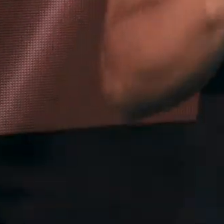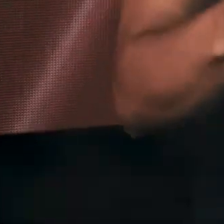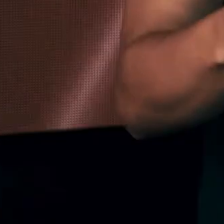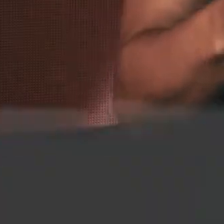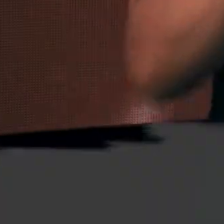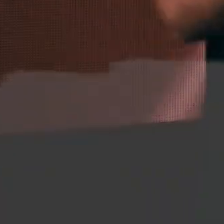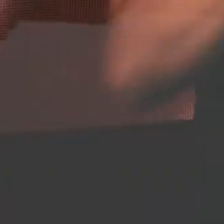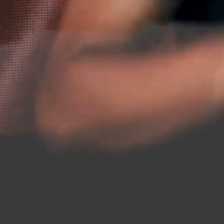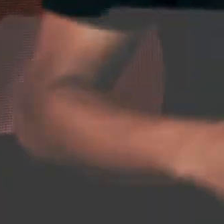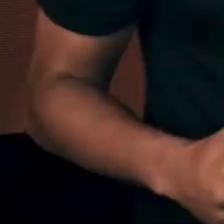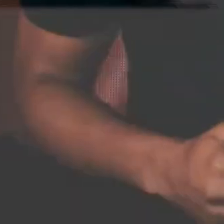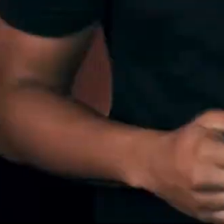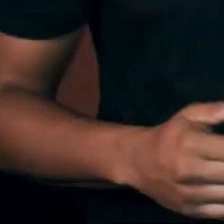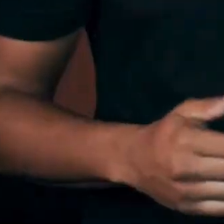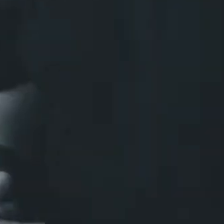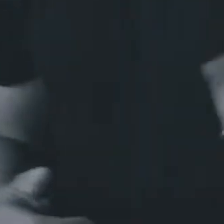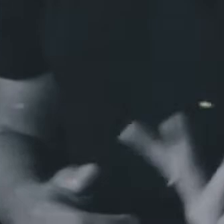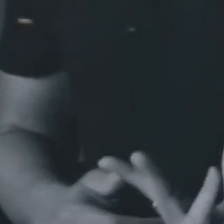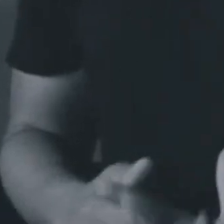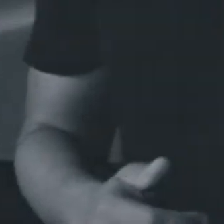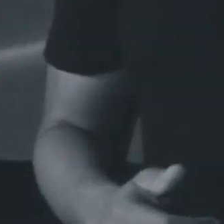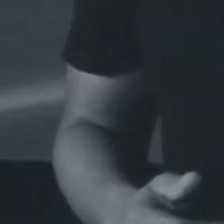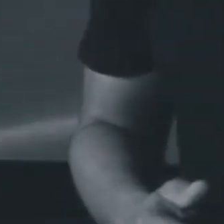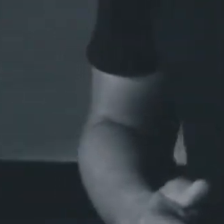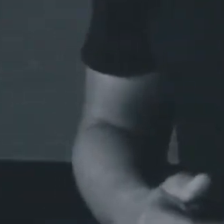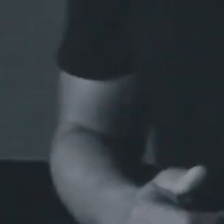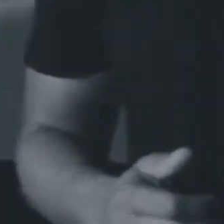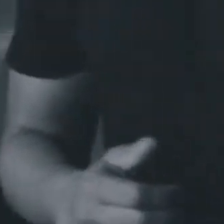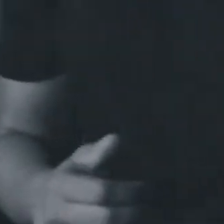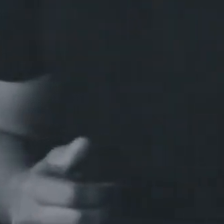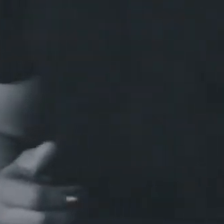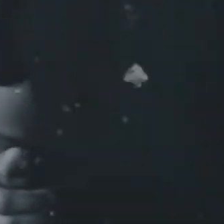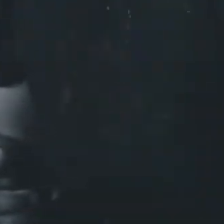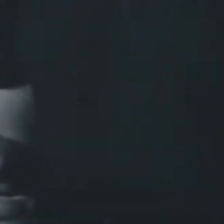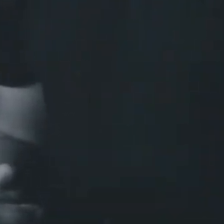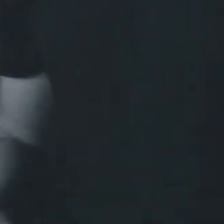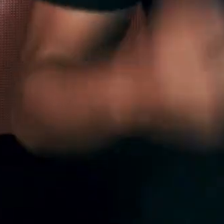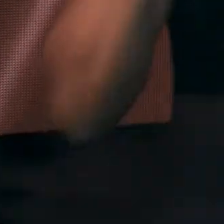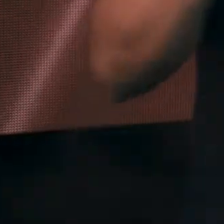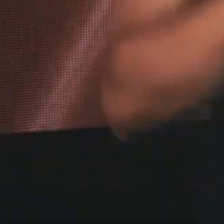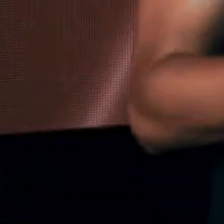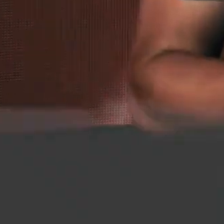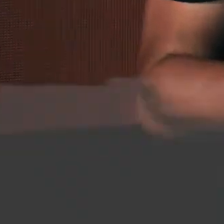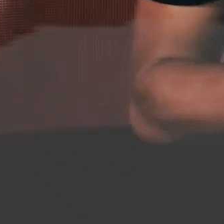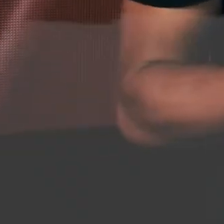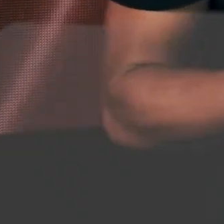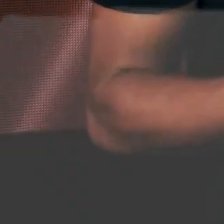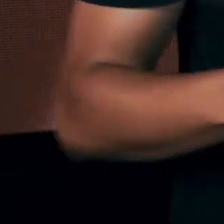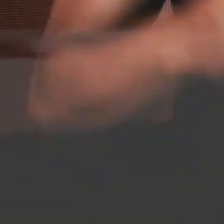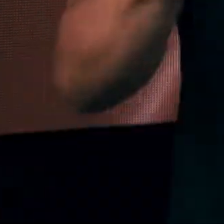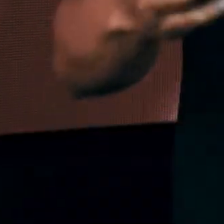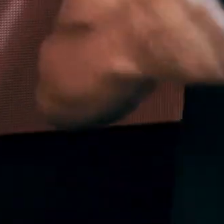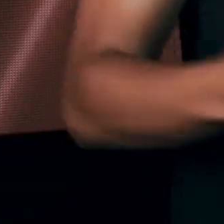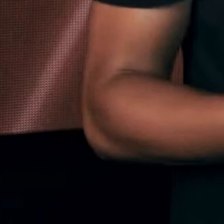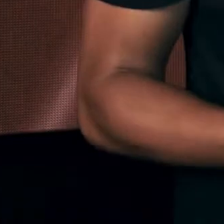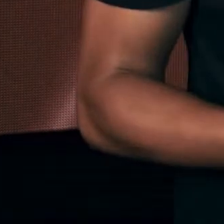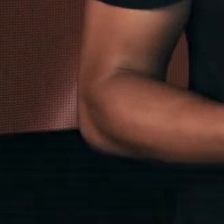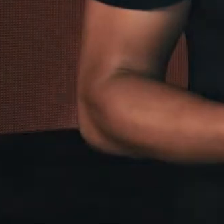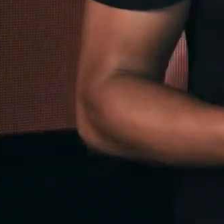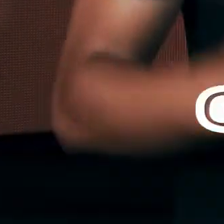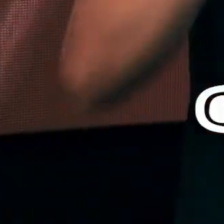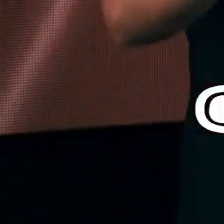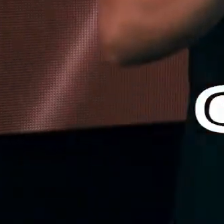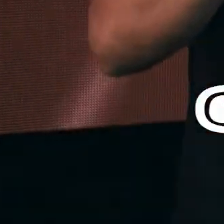Nós temos alguns times para você fazer parte também. Como dança, teatro, isso, mídia. Nos siga nas nossas redes sociais para ficar por dentro